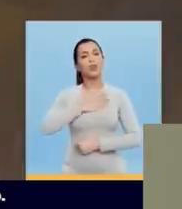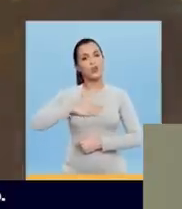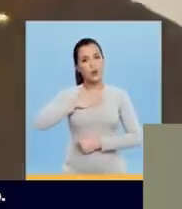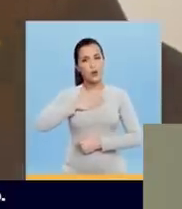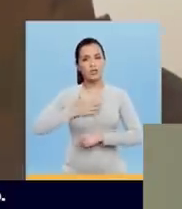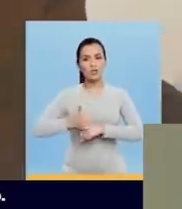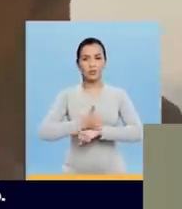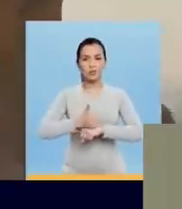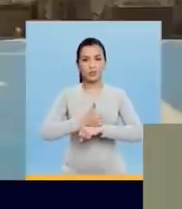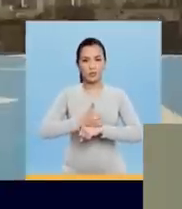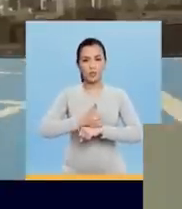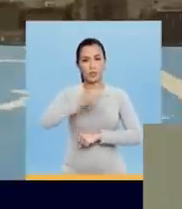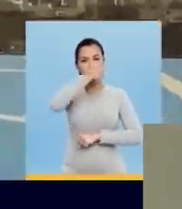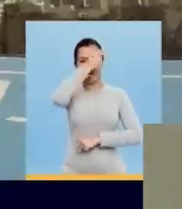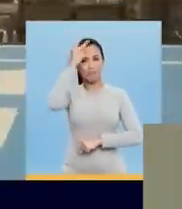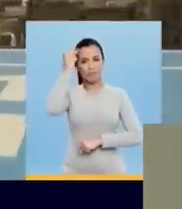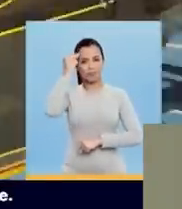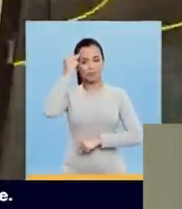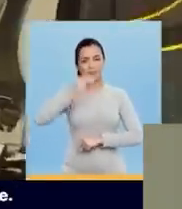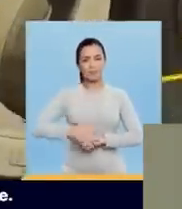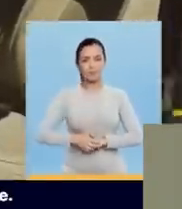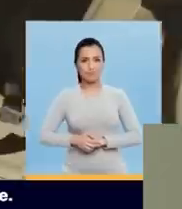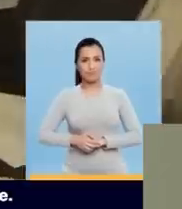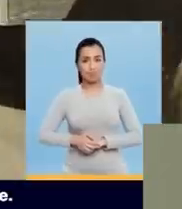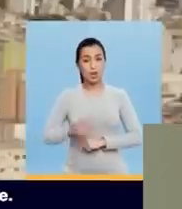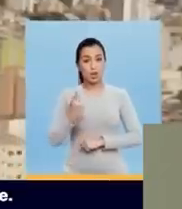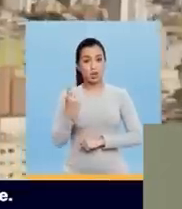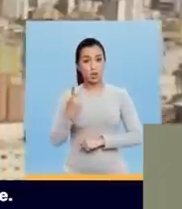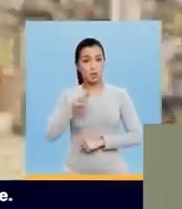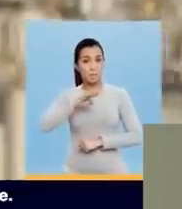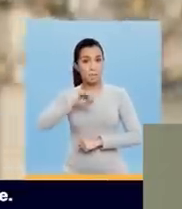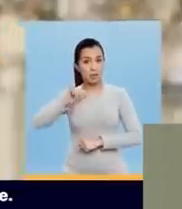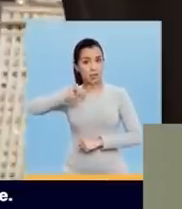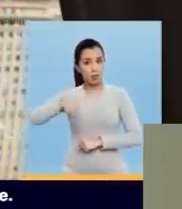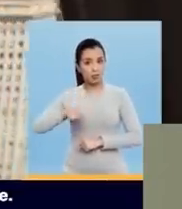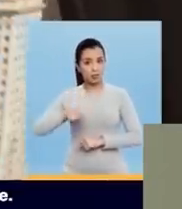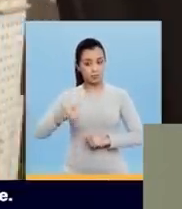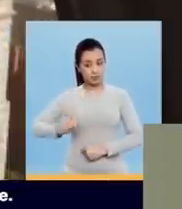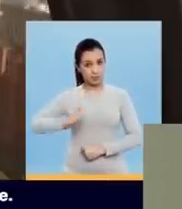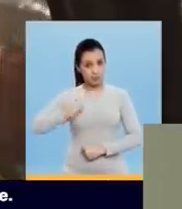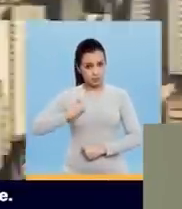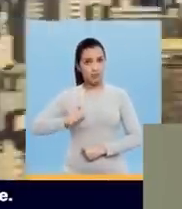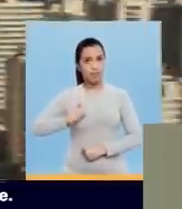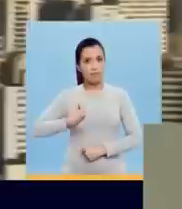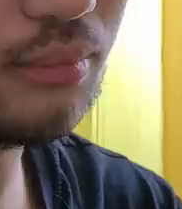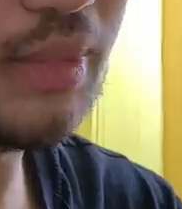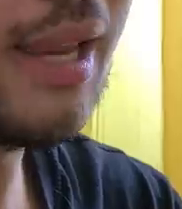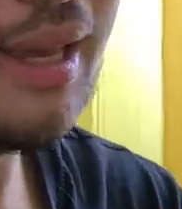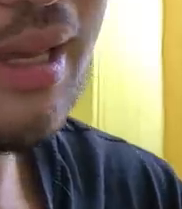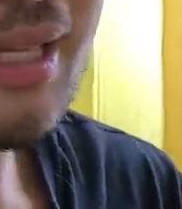e gosto de ser prefeito. Assumi um compromisso com 12 milhões de pessoas que vivem aqui na nossa